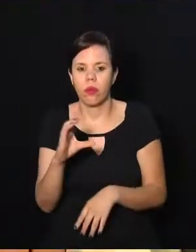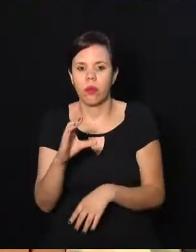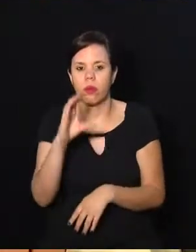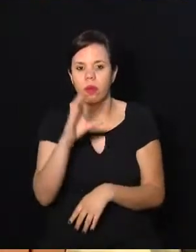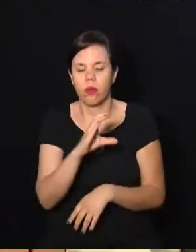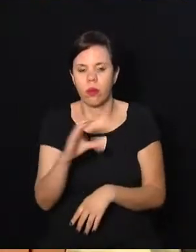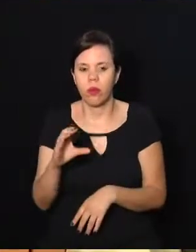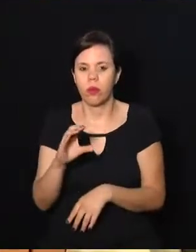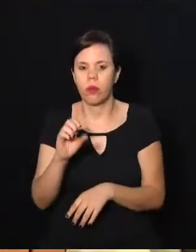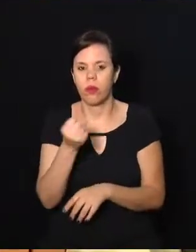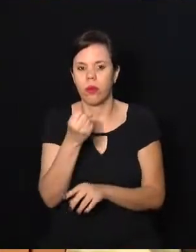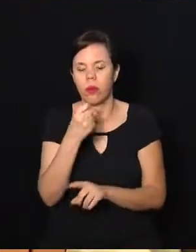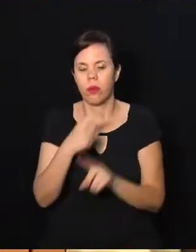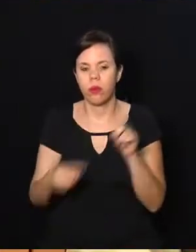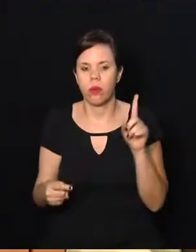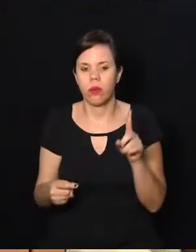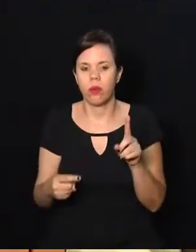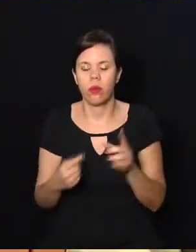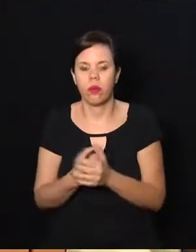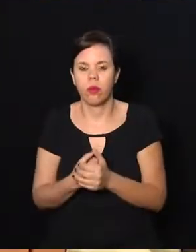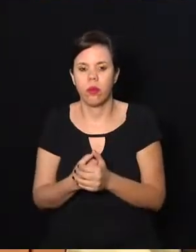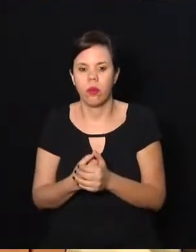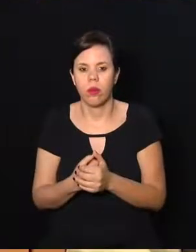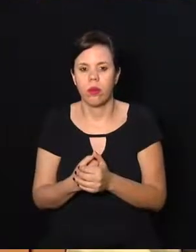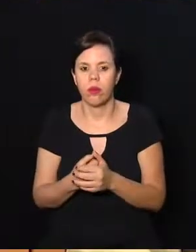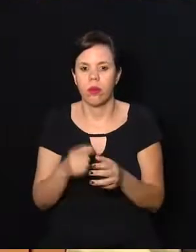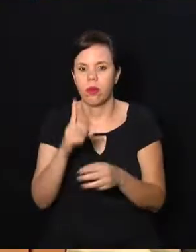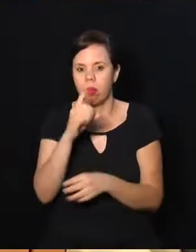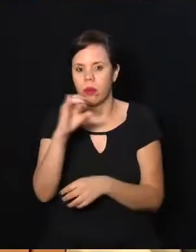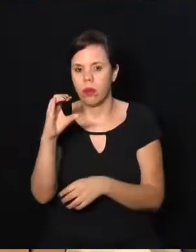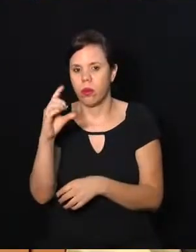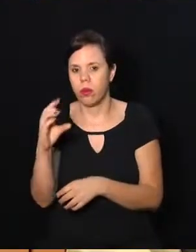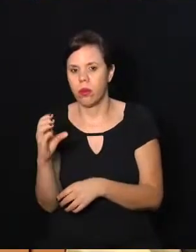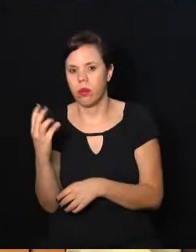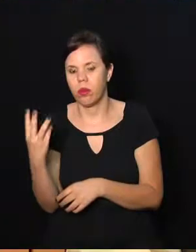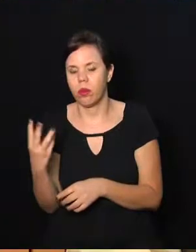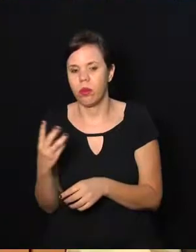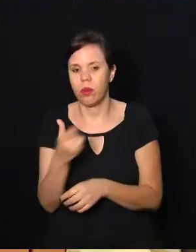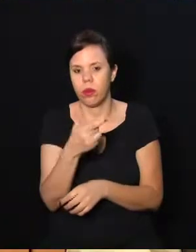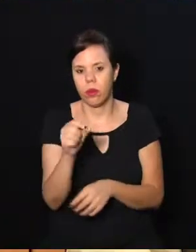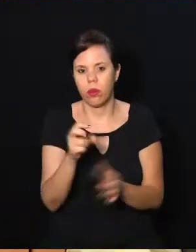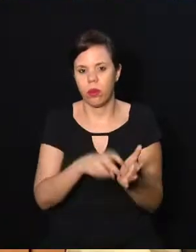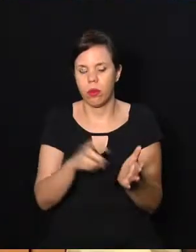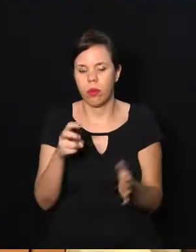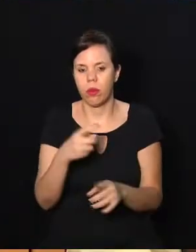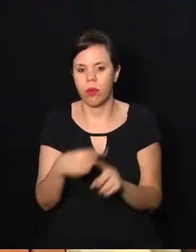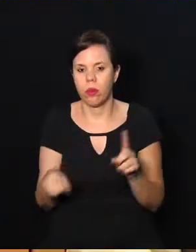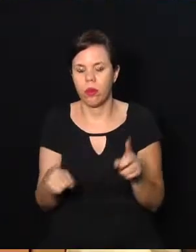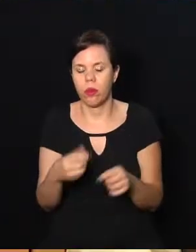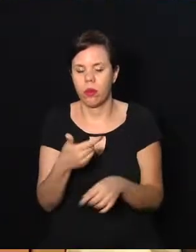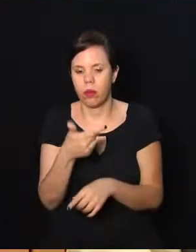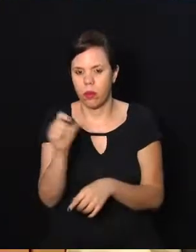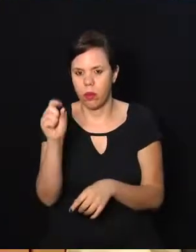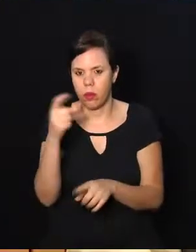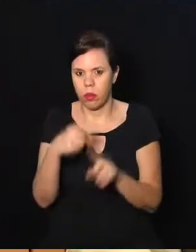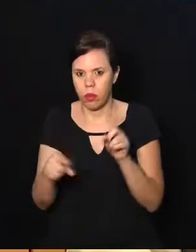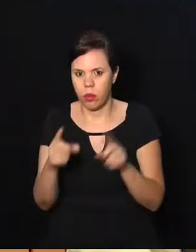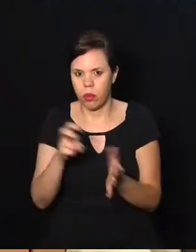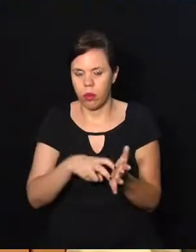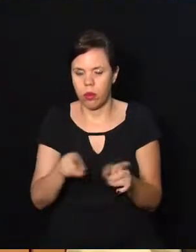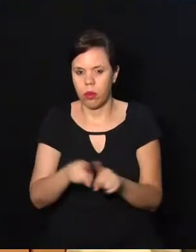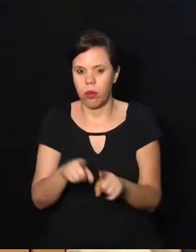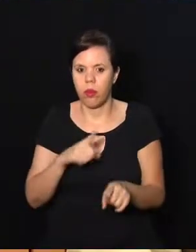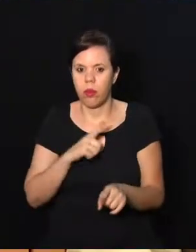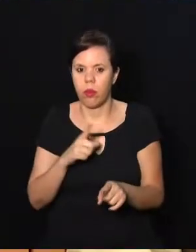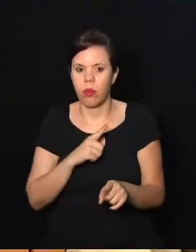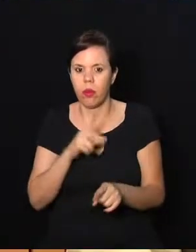8h30 e na comunidade São Francisco de Assis, no DIC 3, às 10h30 da manhã também. Nós teremos a